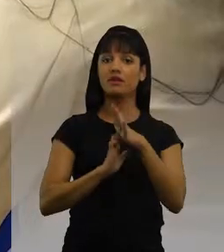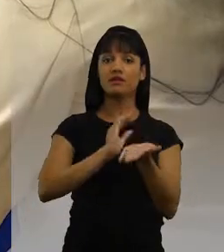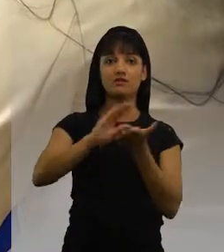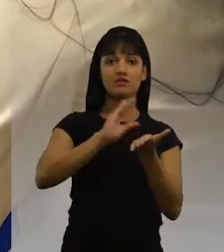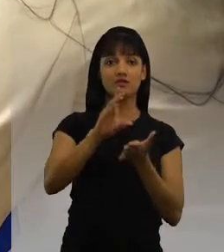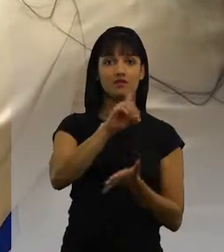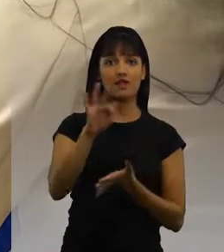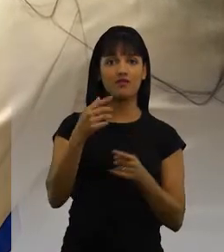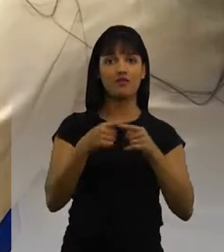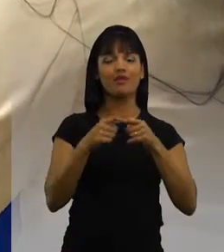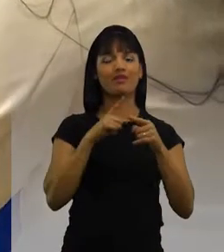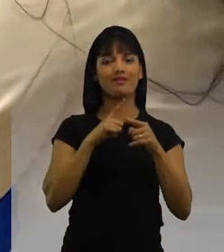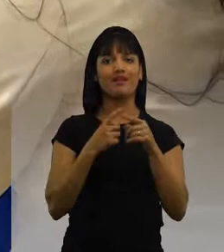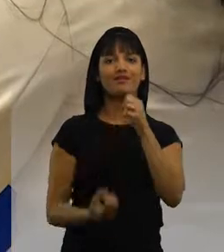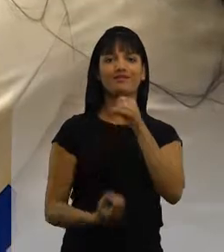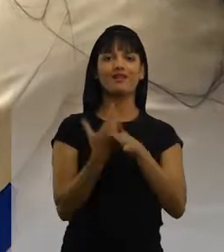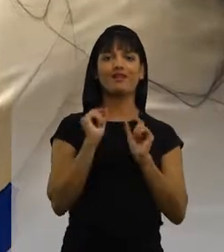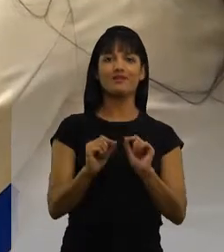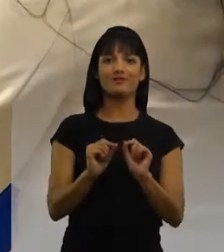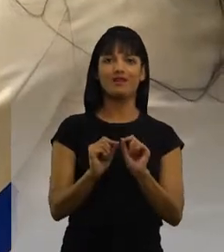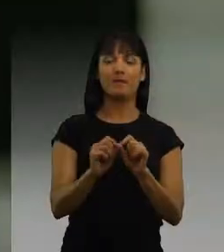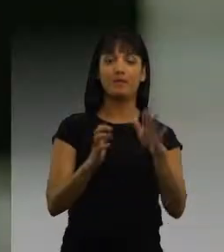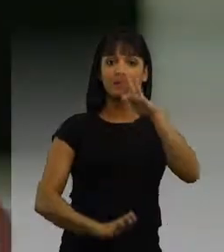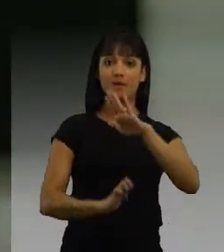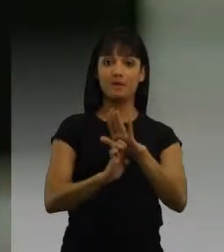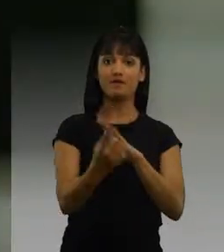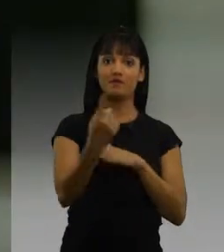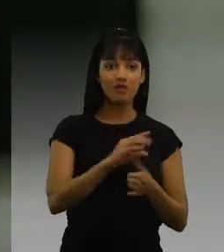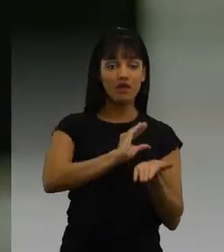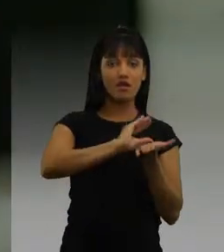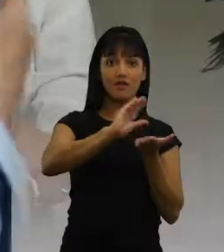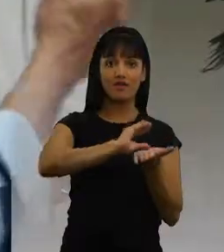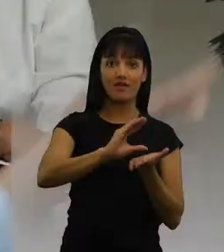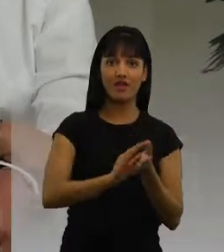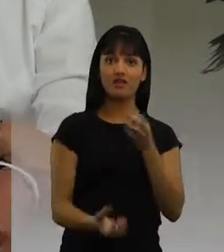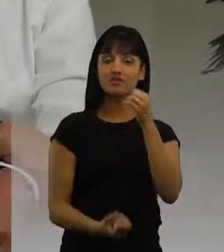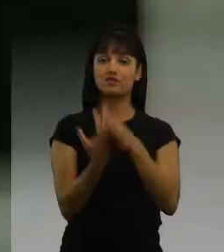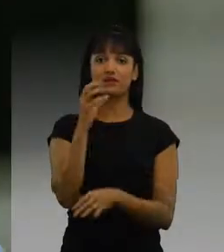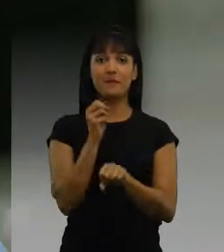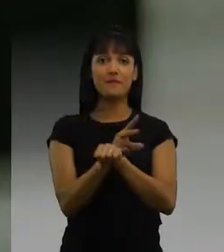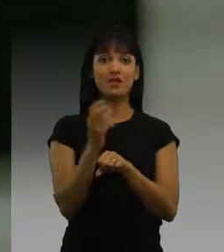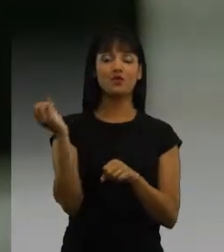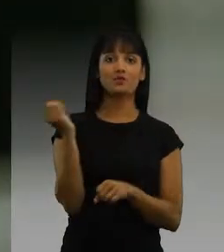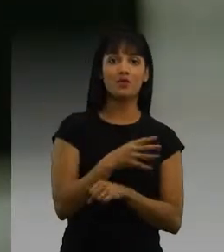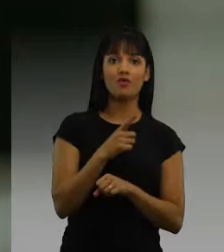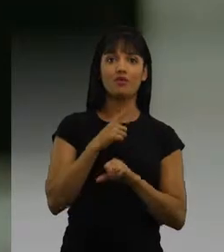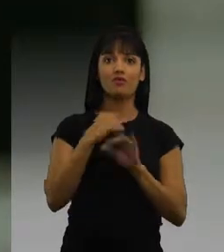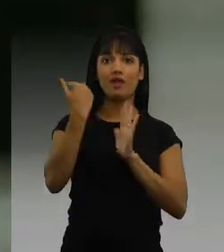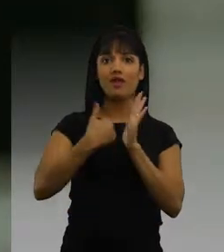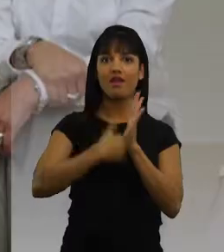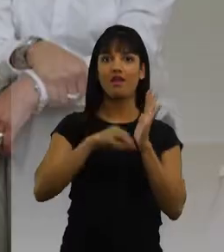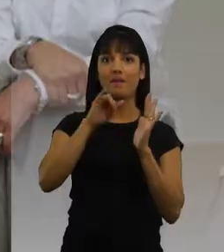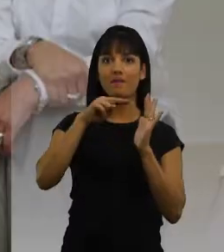criando com isso um círculo virtuoso. A empresa vem, investe aqui, cria novos empregos, gera mais impostos,